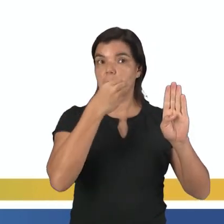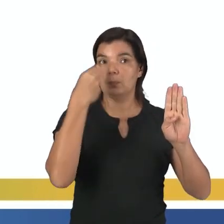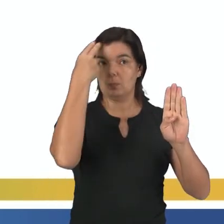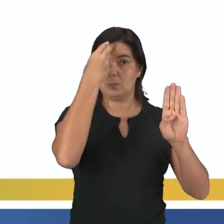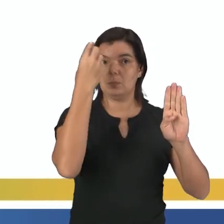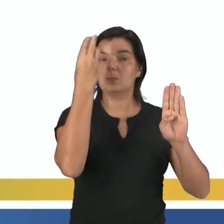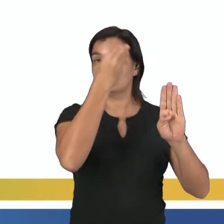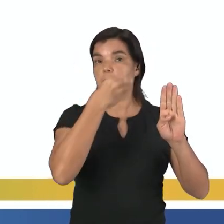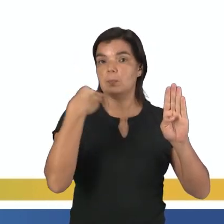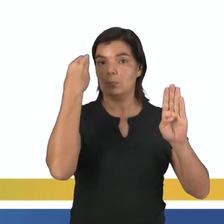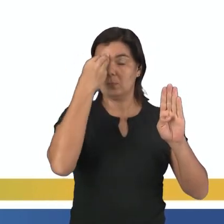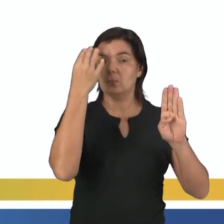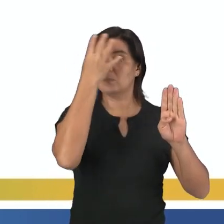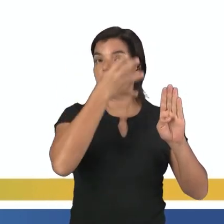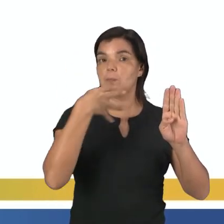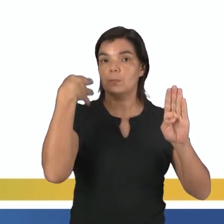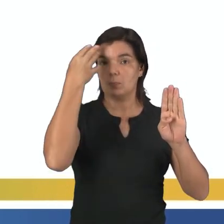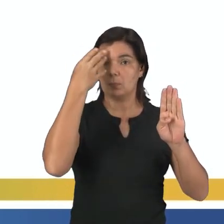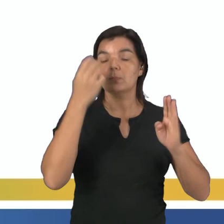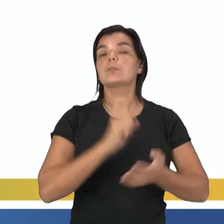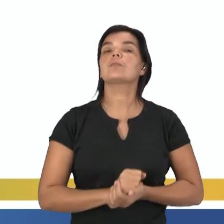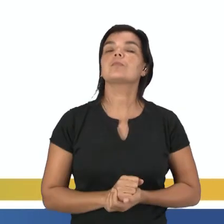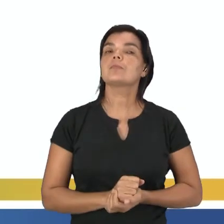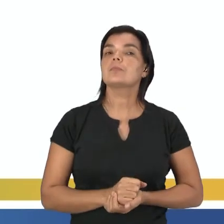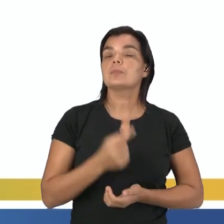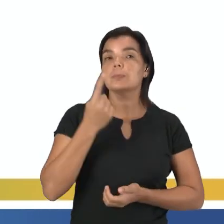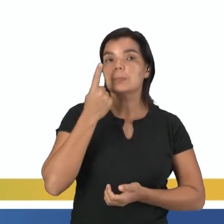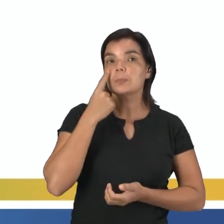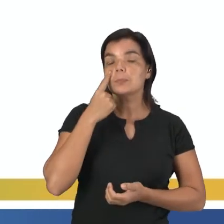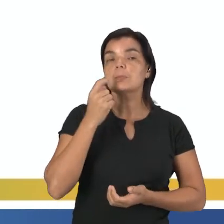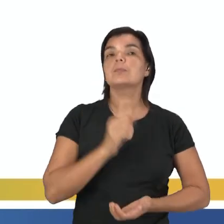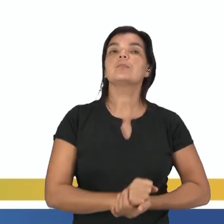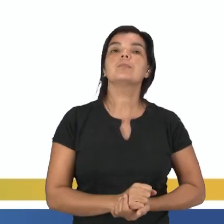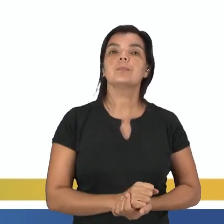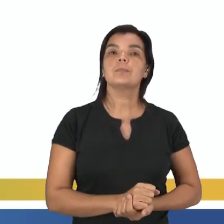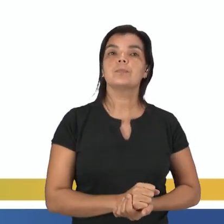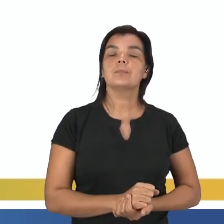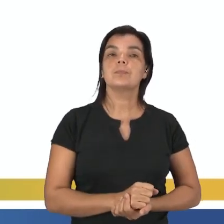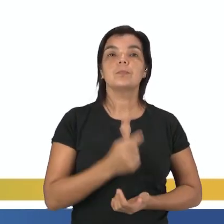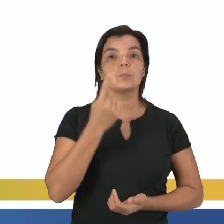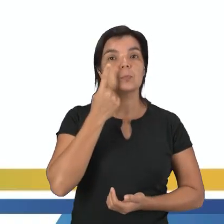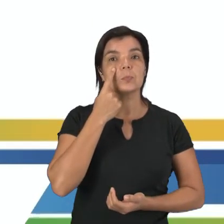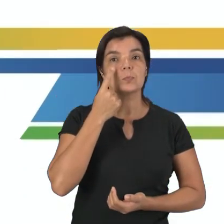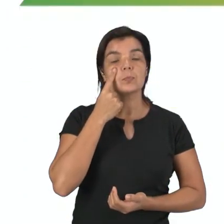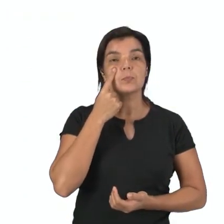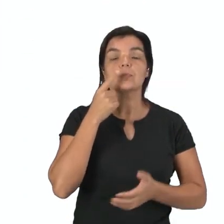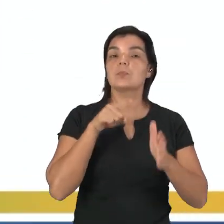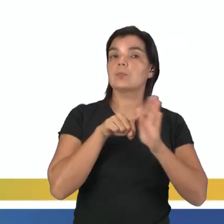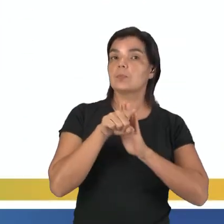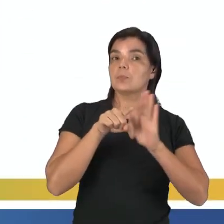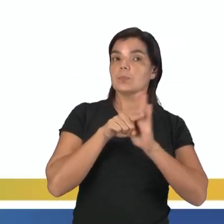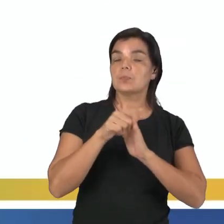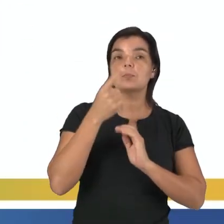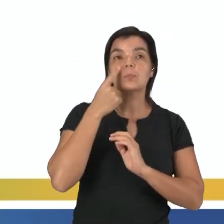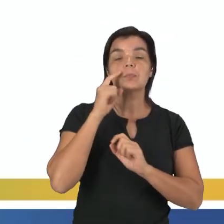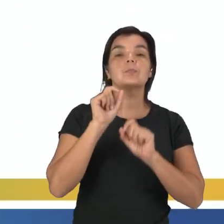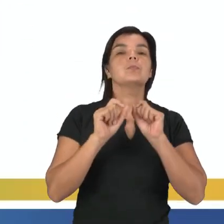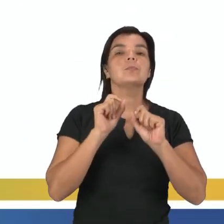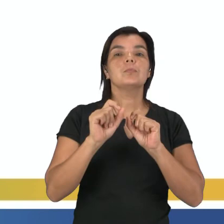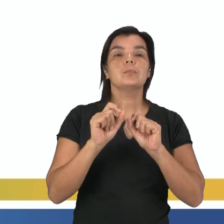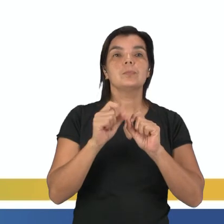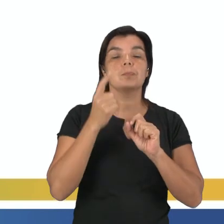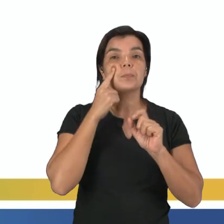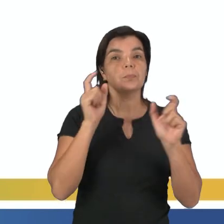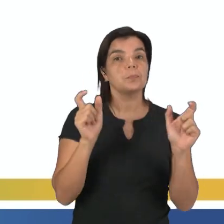horas, 3 horas ou 4 horas. Então aqui nós temos alternativas. Olhe bem enunciado para a gente ver o que a gente vai